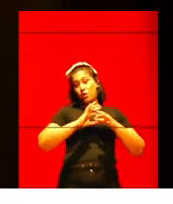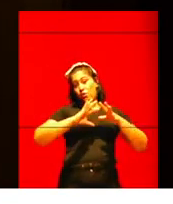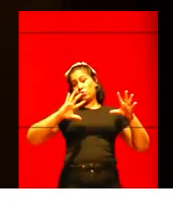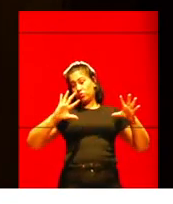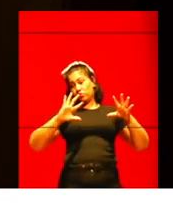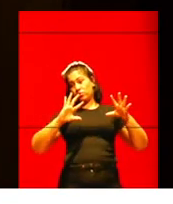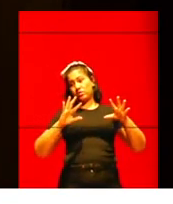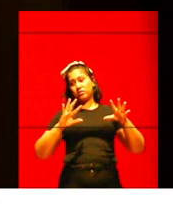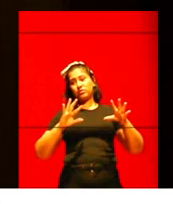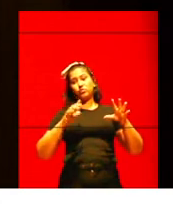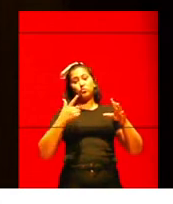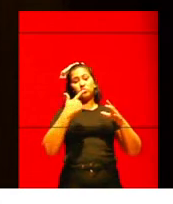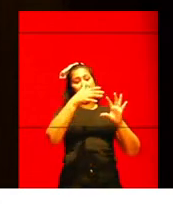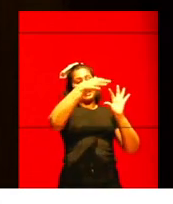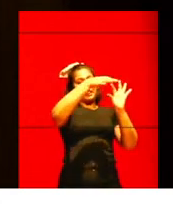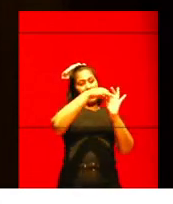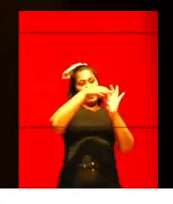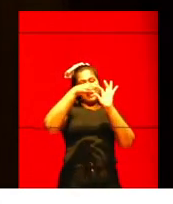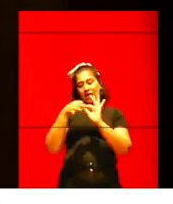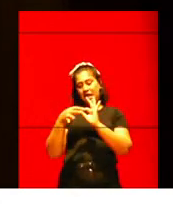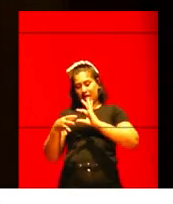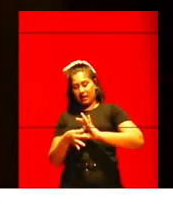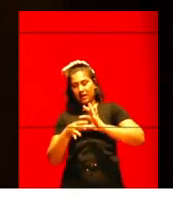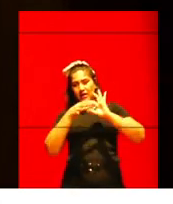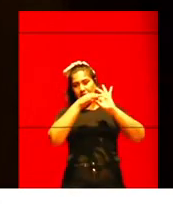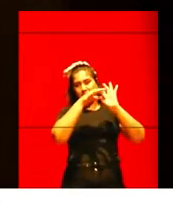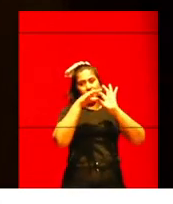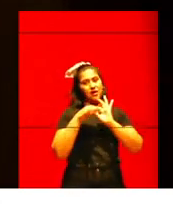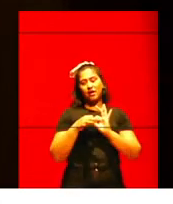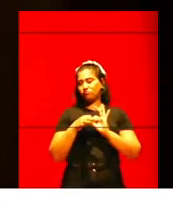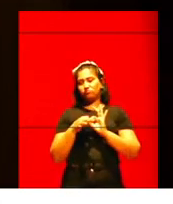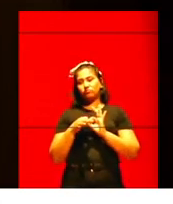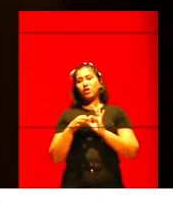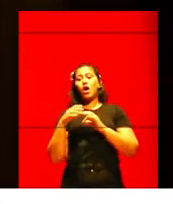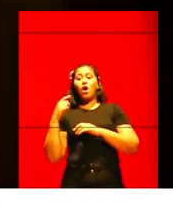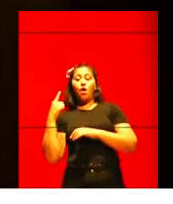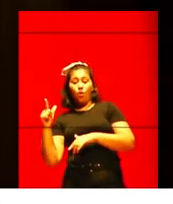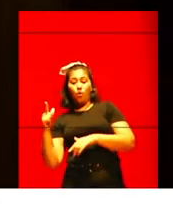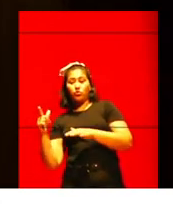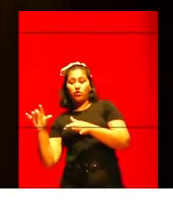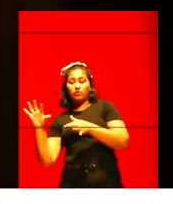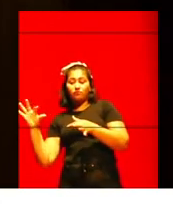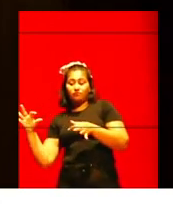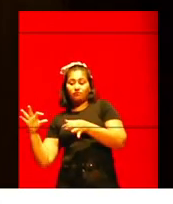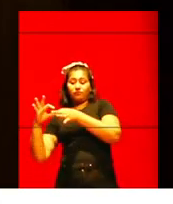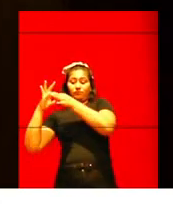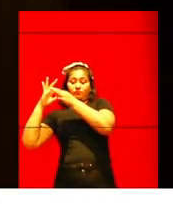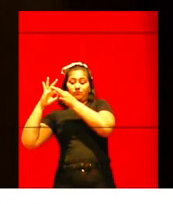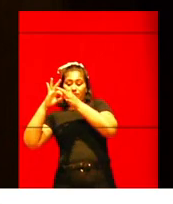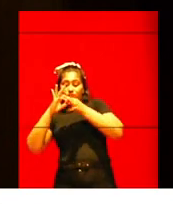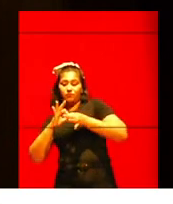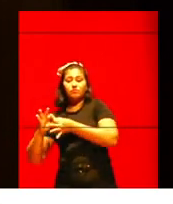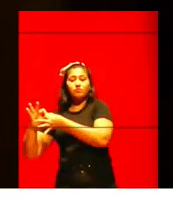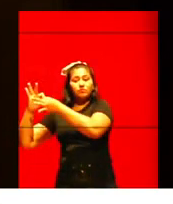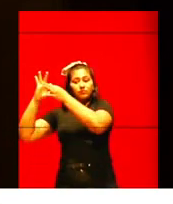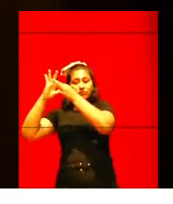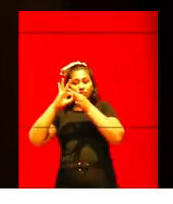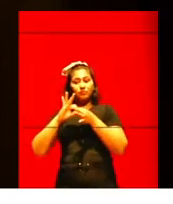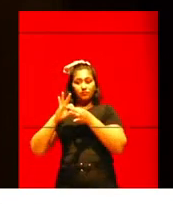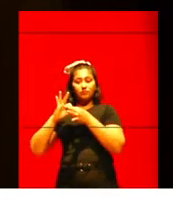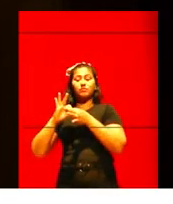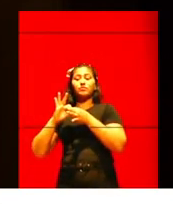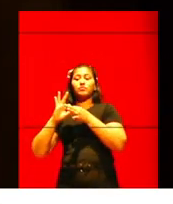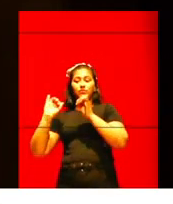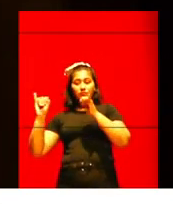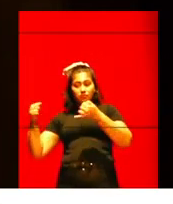carbonos estão ligados entre si. Cadeia fechada, ela forma um ciclo, né? Que é, no